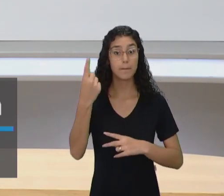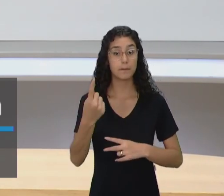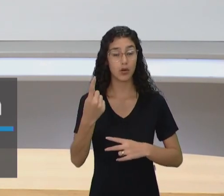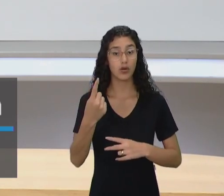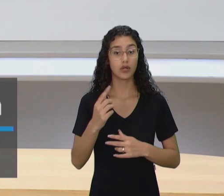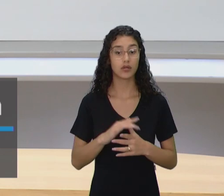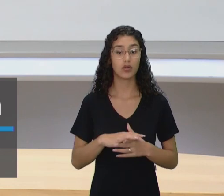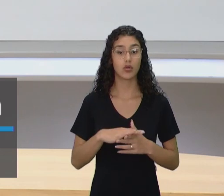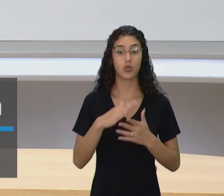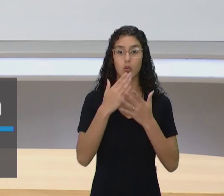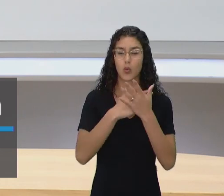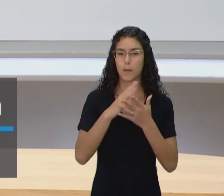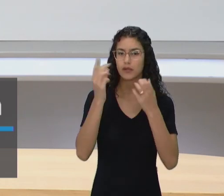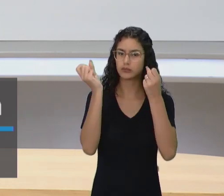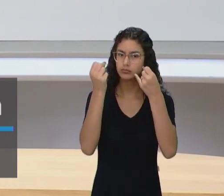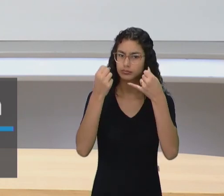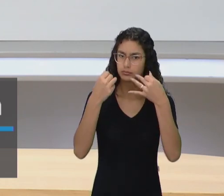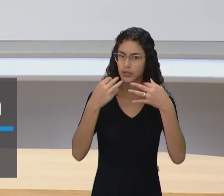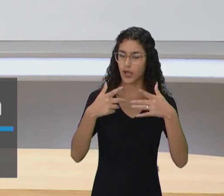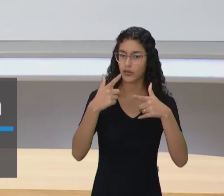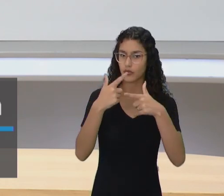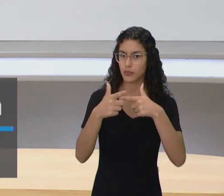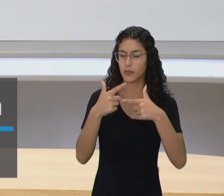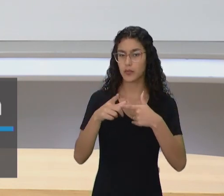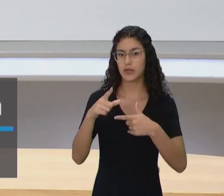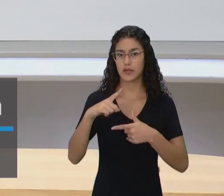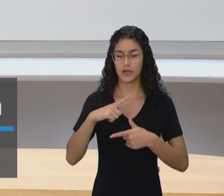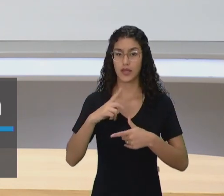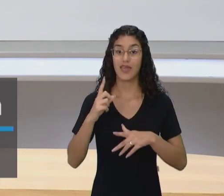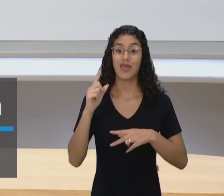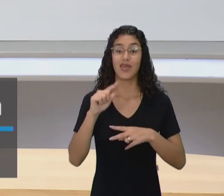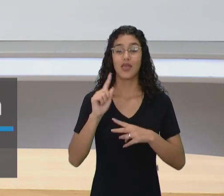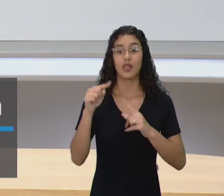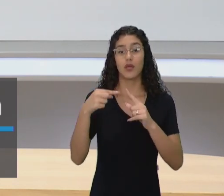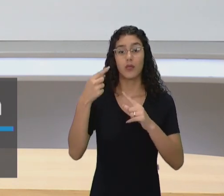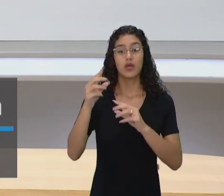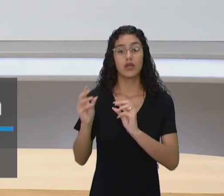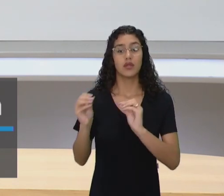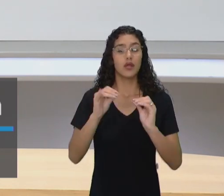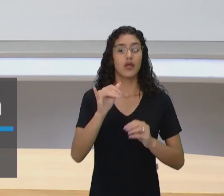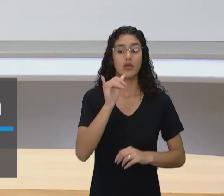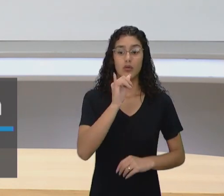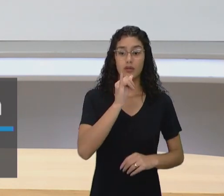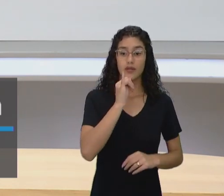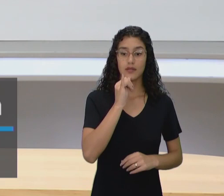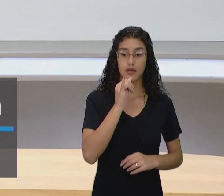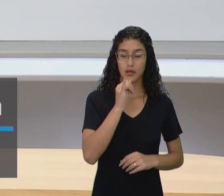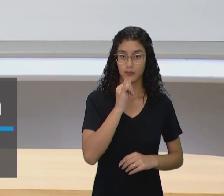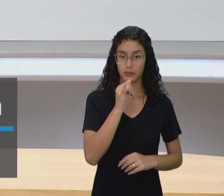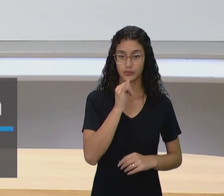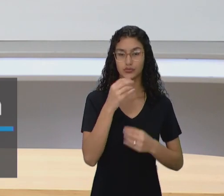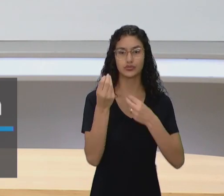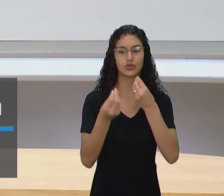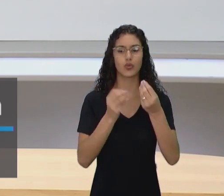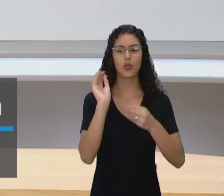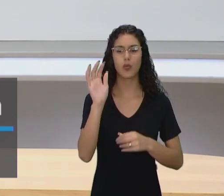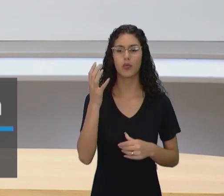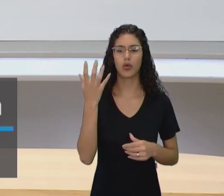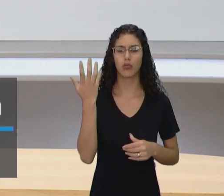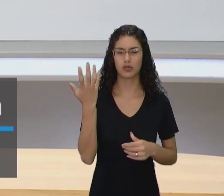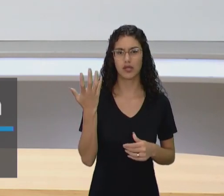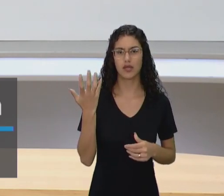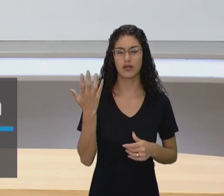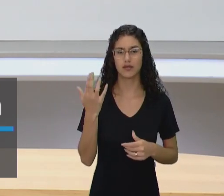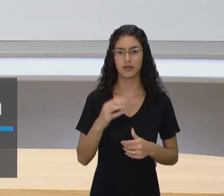aí ele começa a discorrer sobre os problemas do agrotóxico e agora ele traz um exemplo de como isso acontece